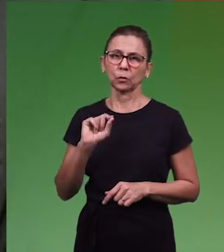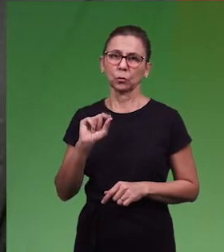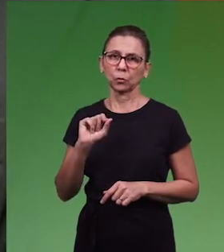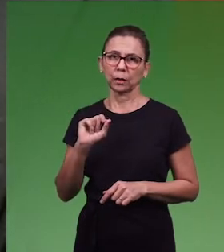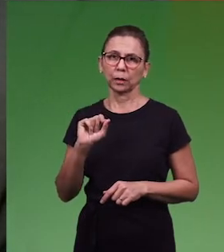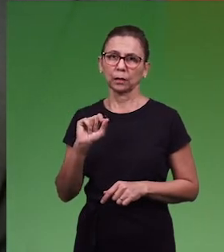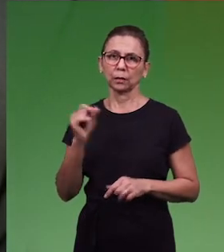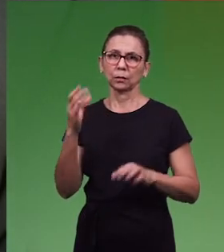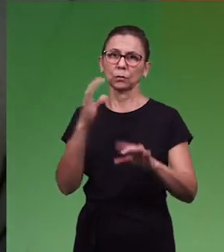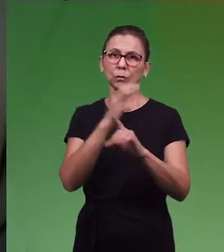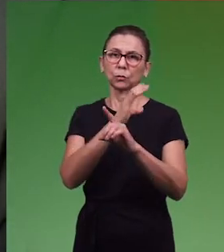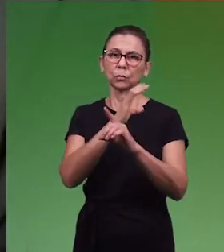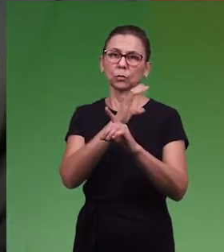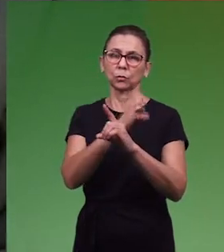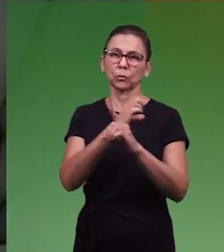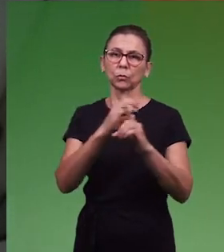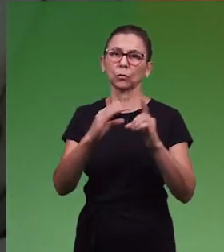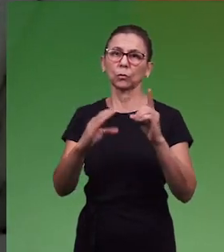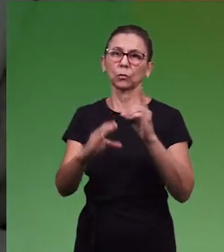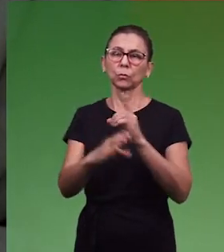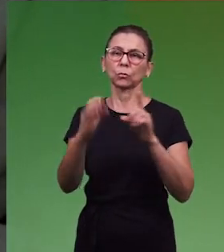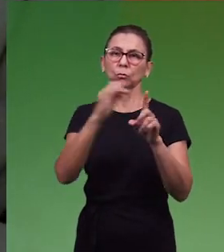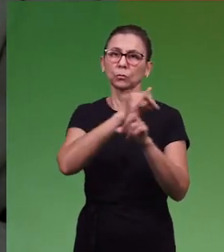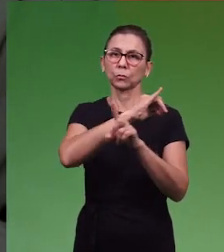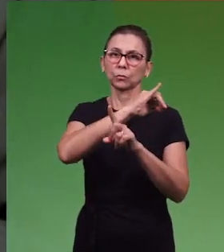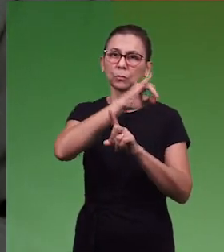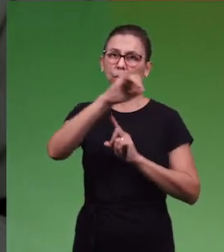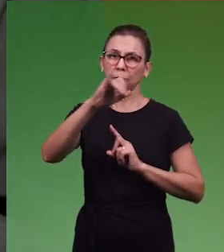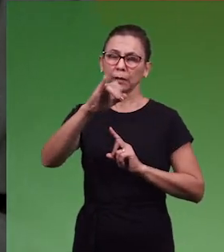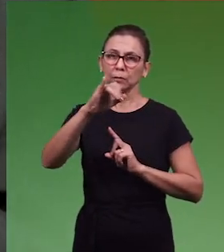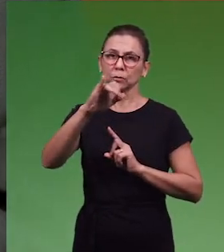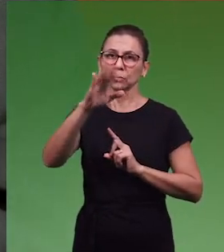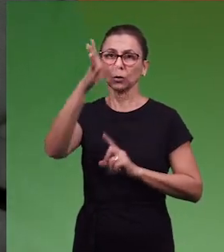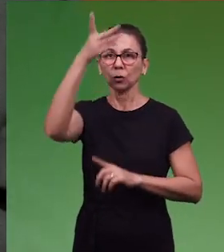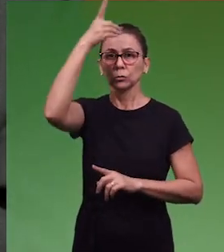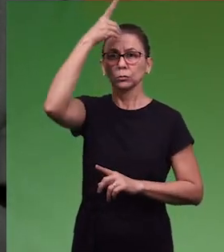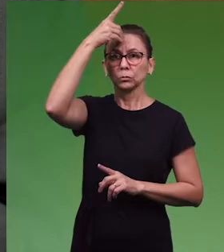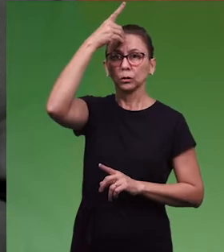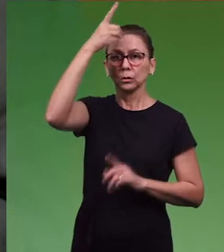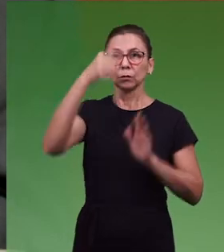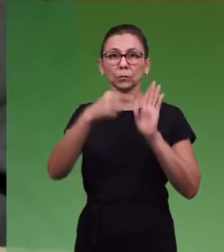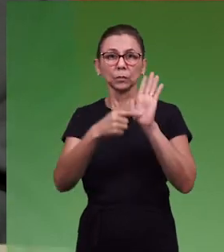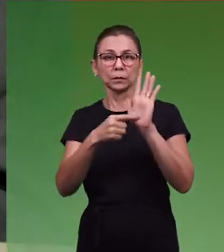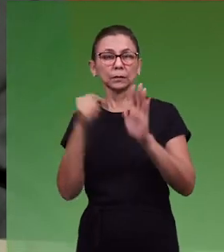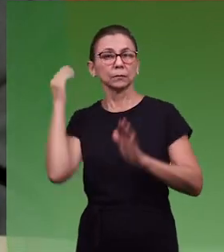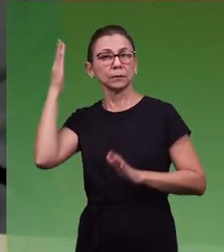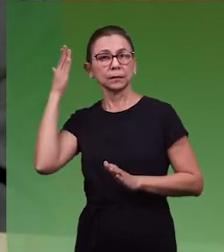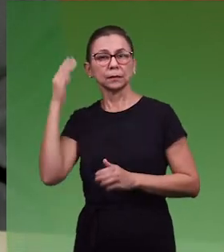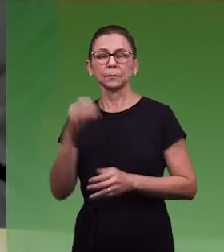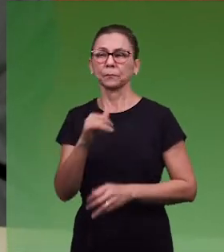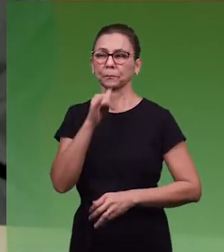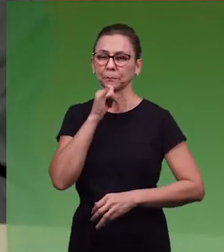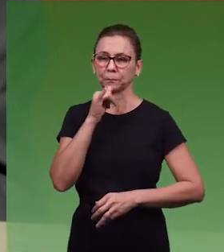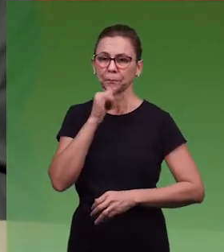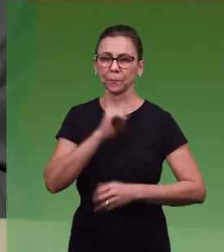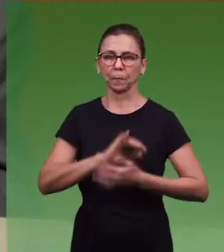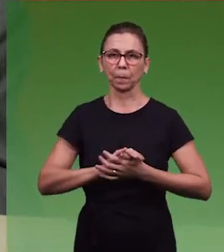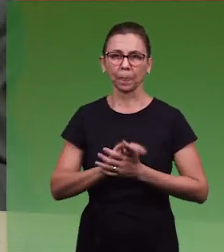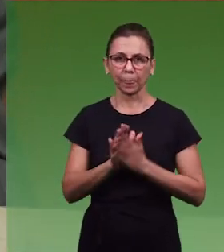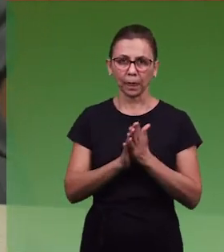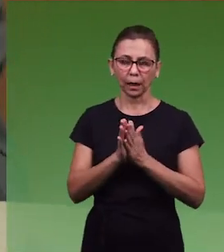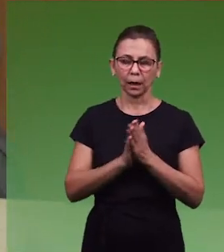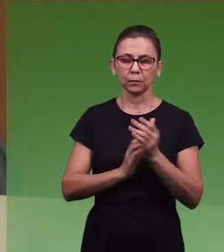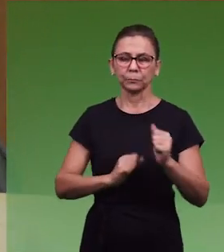aquela que vem dos dons, das revelações pelos dons. Então vamos dizer, eu cheguei em casa, preparei